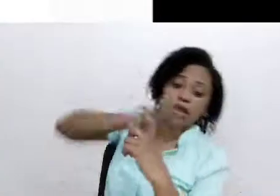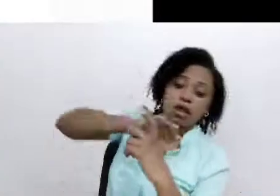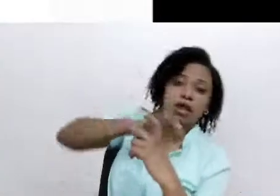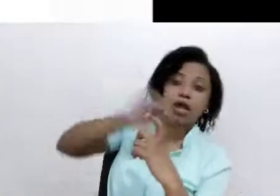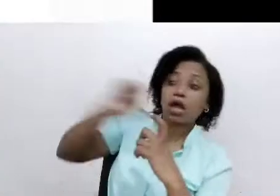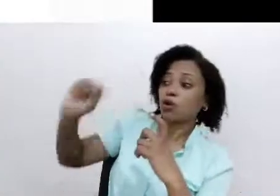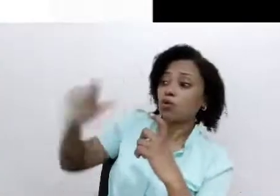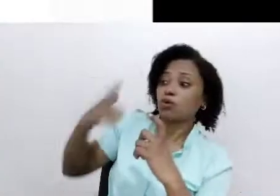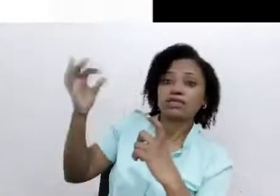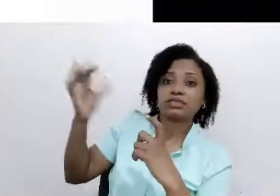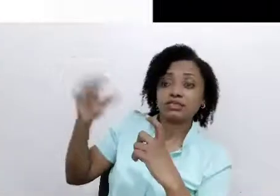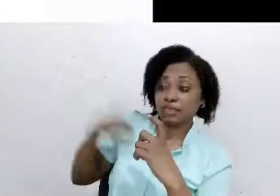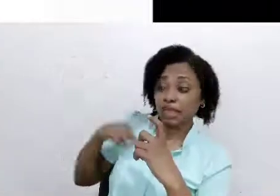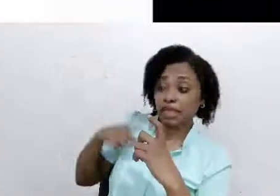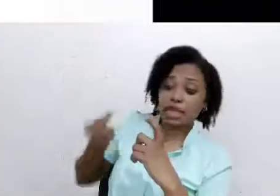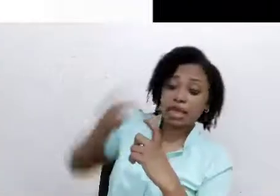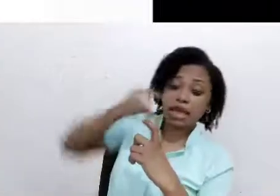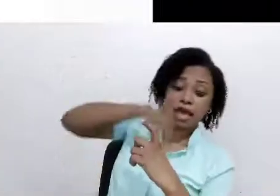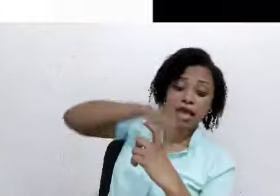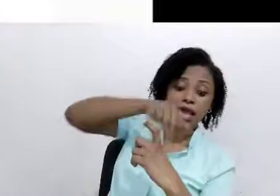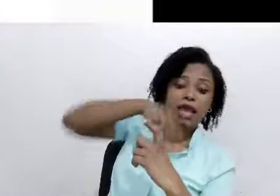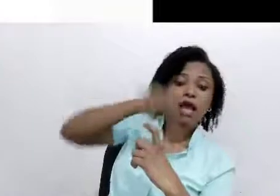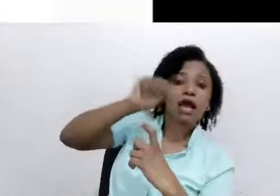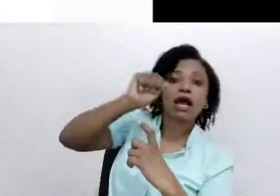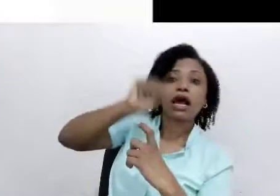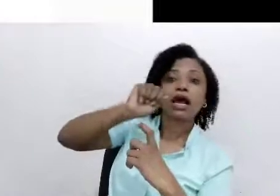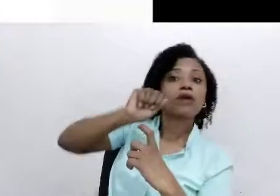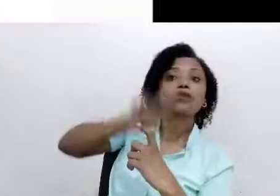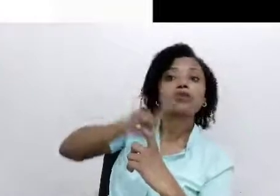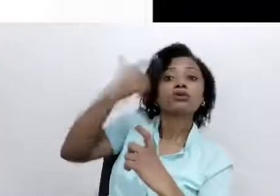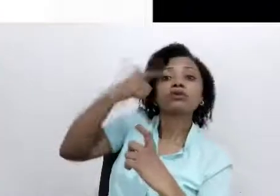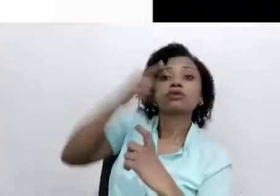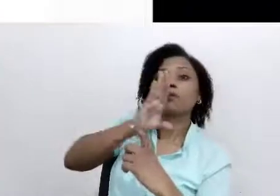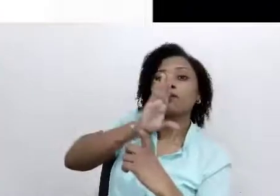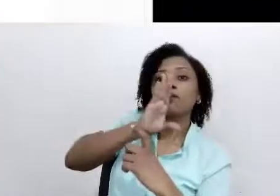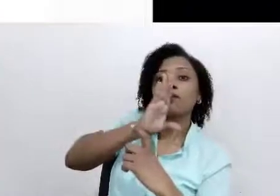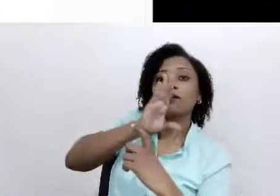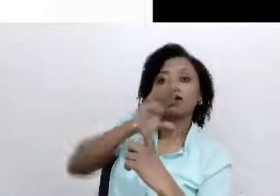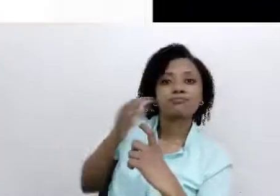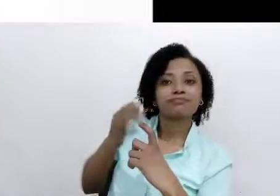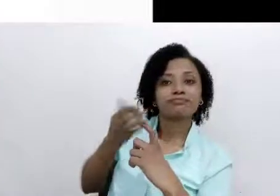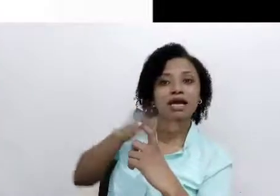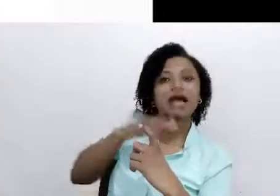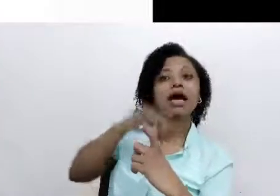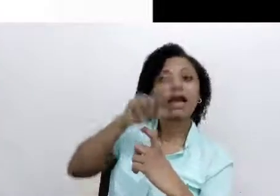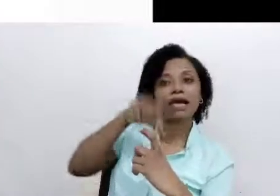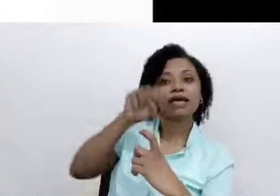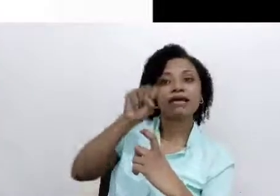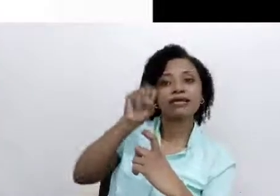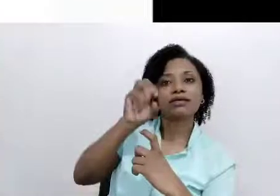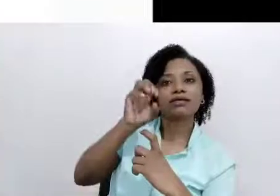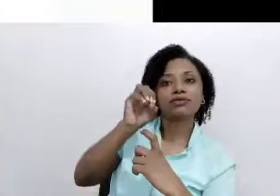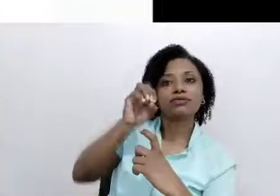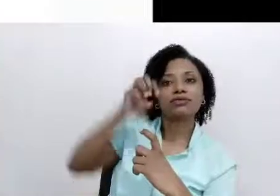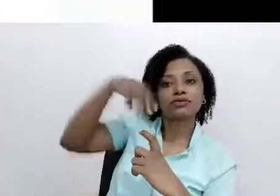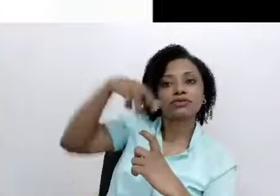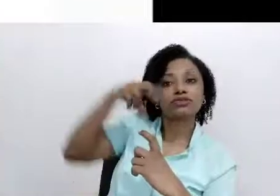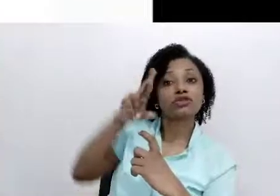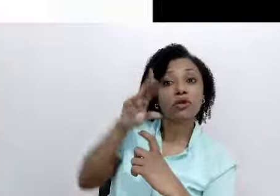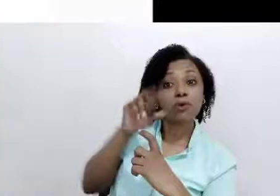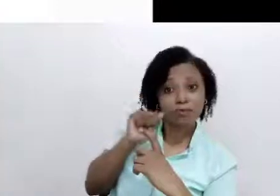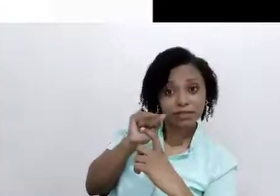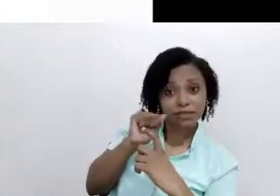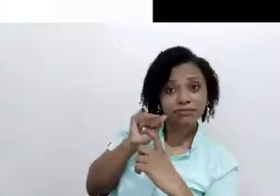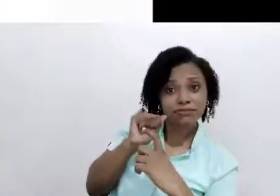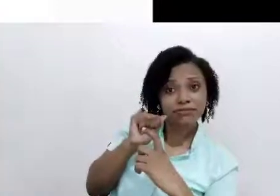tiver uma fonte pontual. Quando o nosso objeto estiver muito distante dessa fonte e ela for considerada apenas um pontinho,